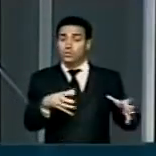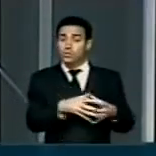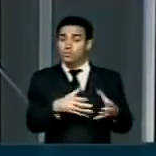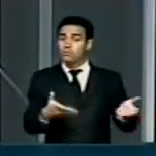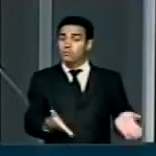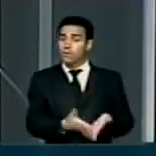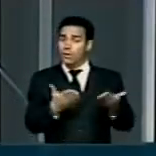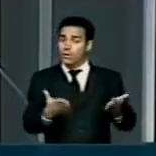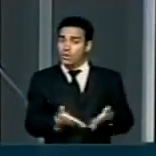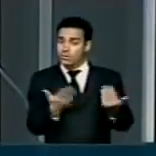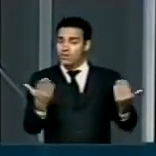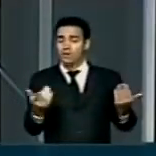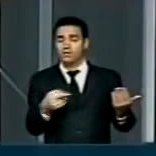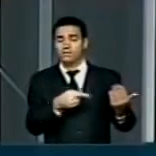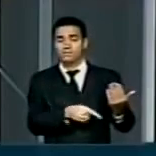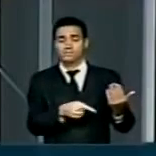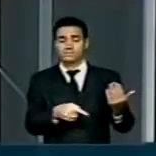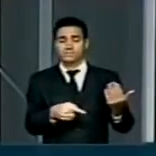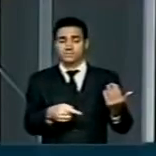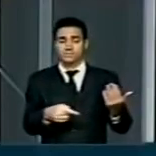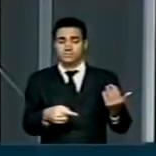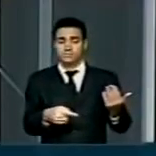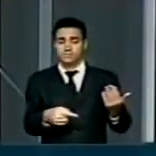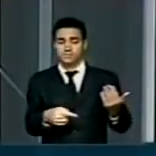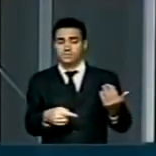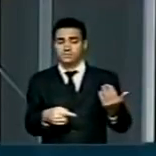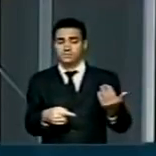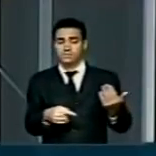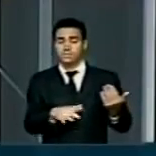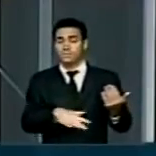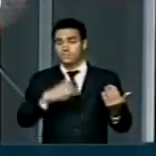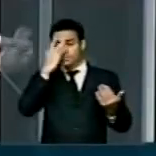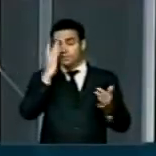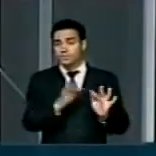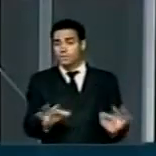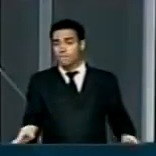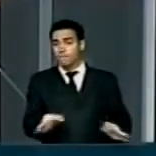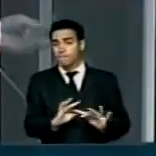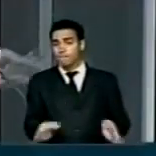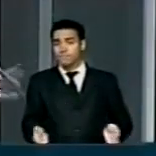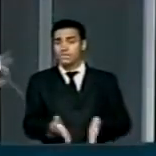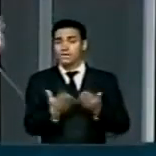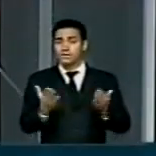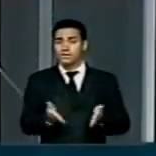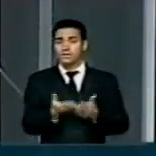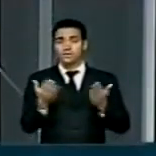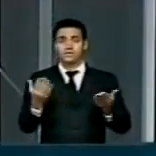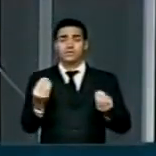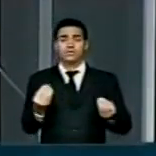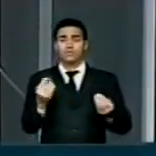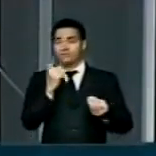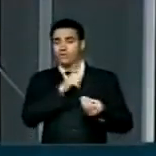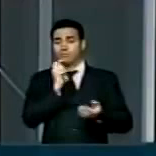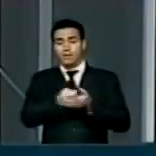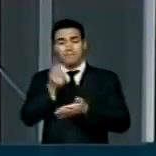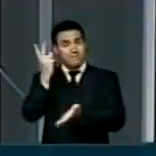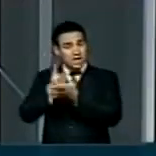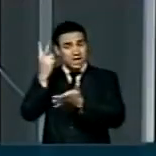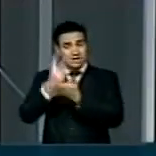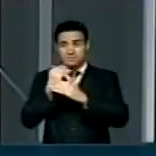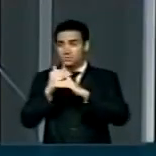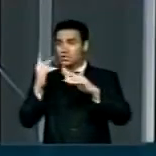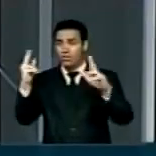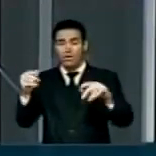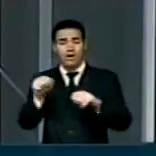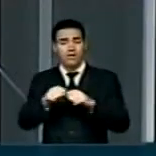mais desfavorecida, menos favorecida, a classe mais humilde, o mais simples, o mais pobre, pagar a mesma quantia